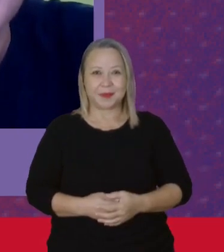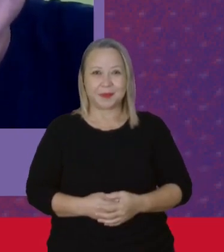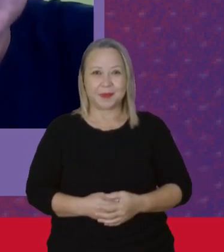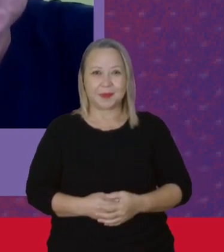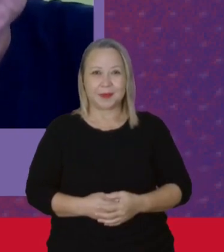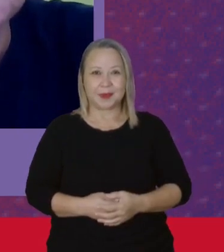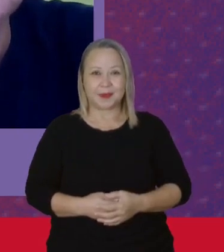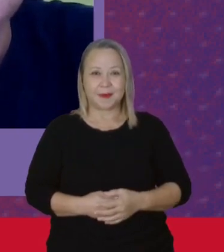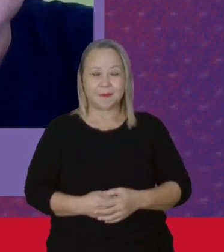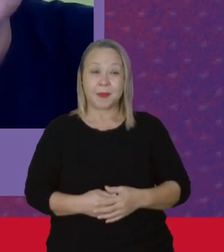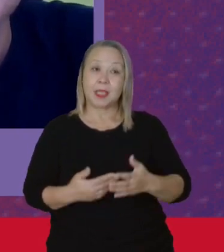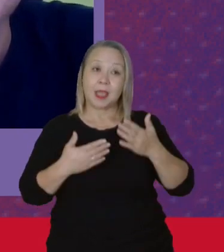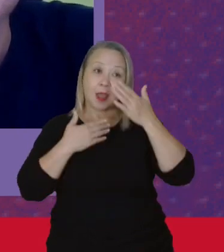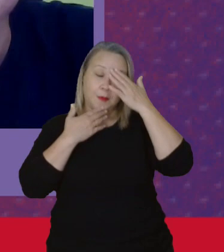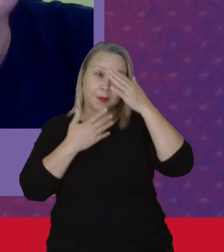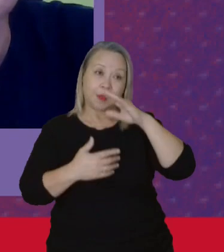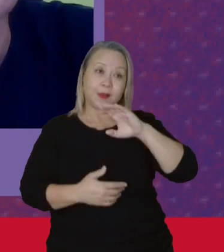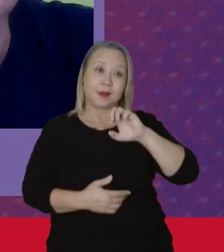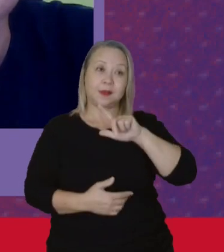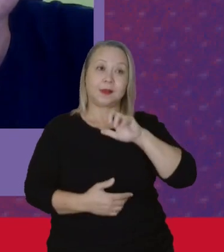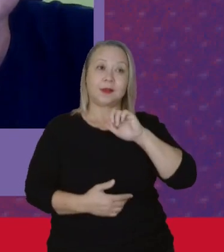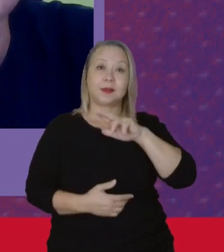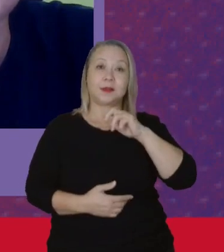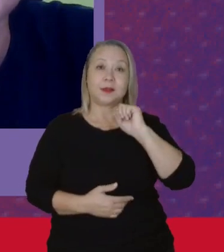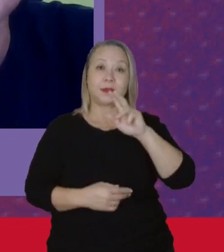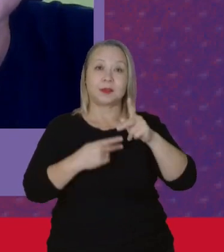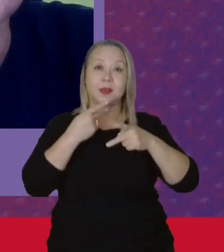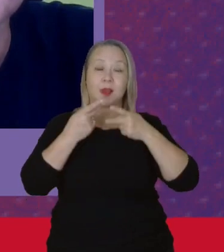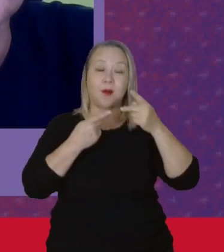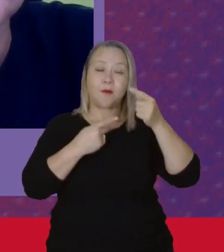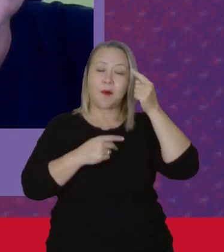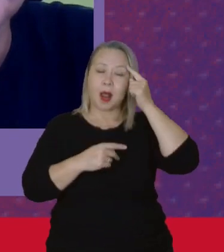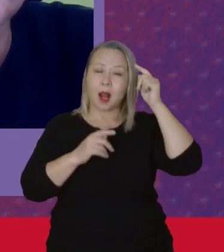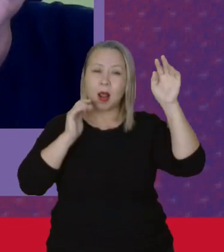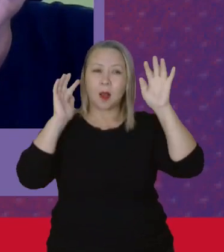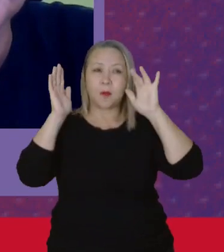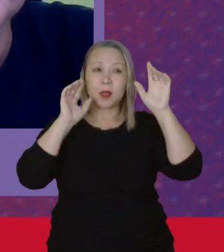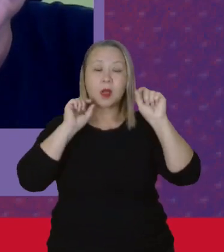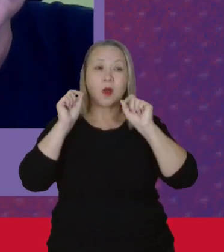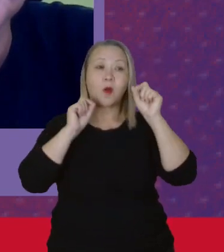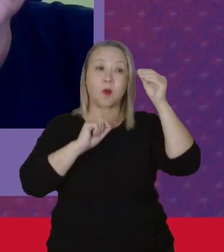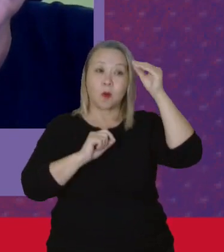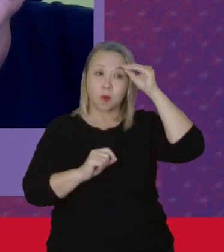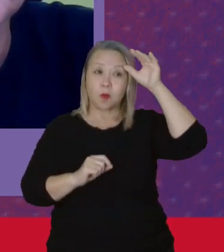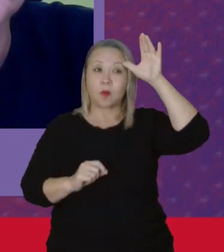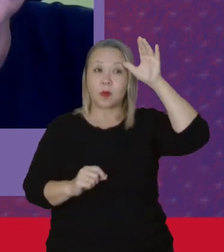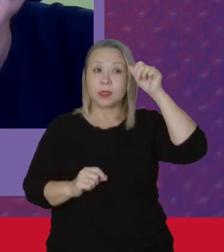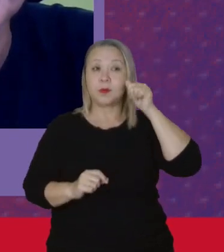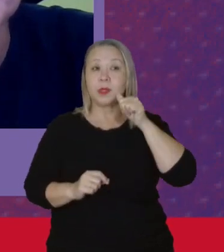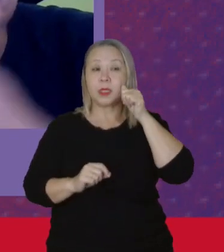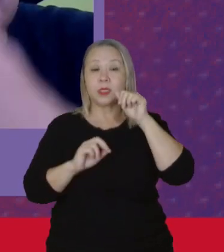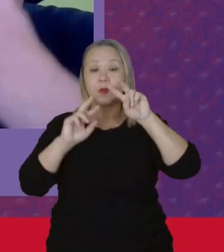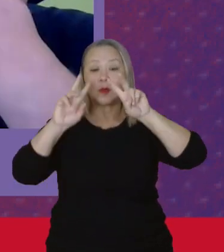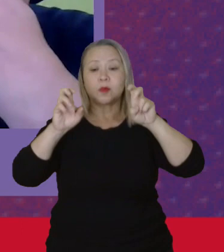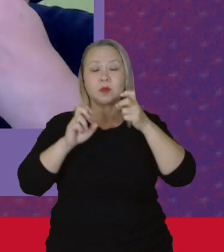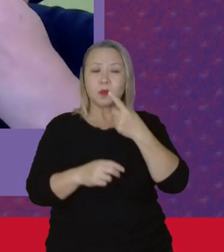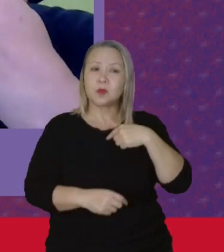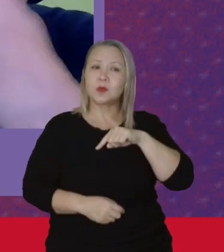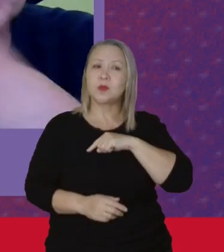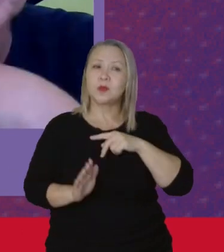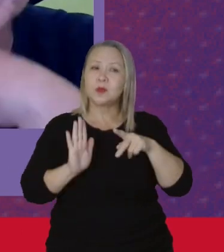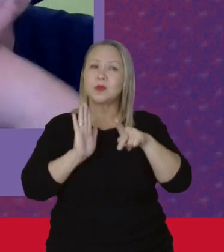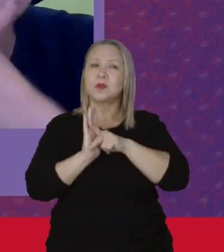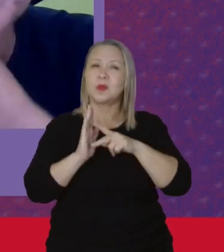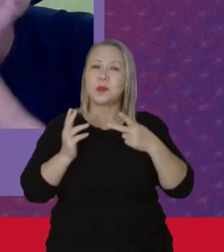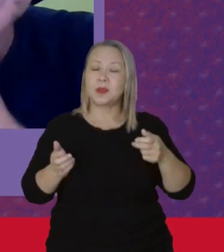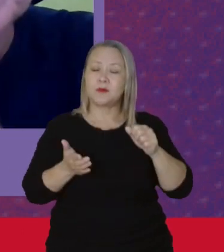Obrigada, Eliane. E você estava falando, né, eu estava pensando como o conhecimento das mulheres sobre a gente mesmo muitas vezes